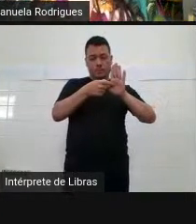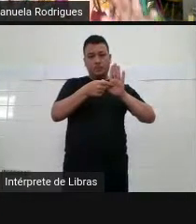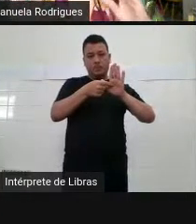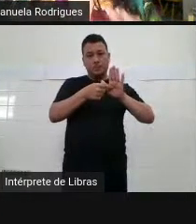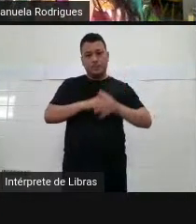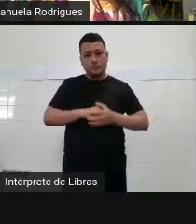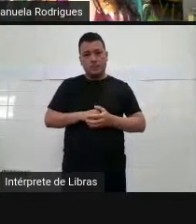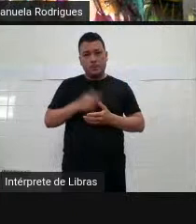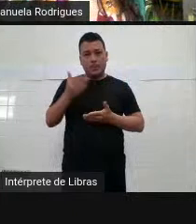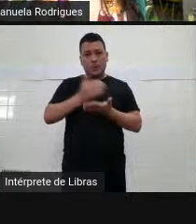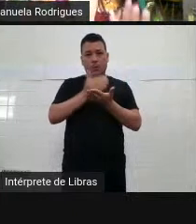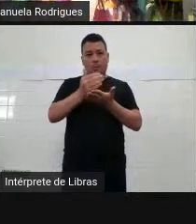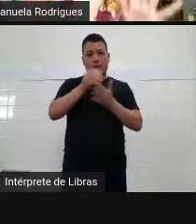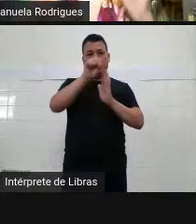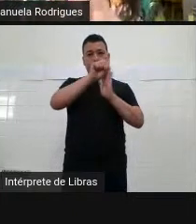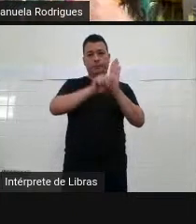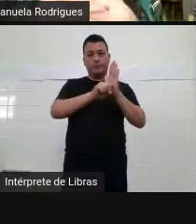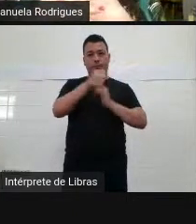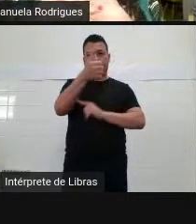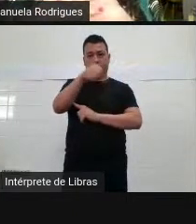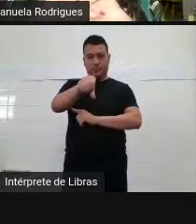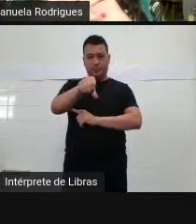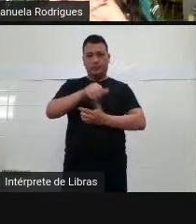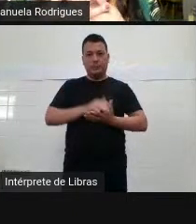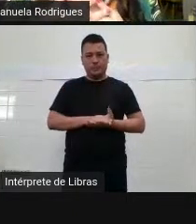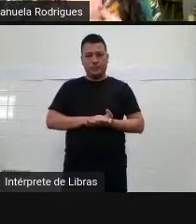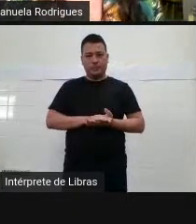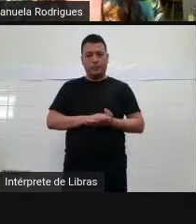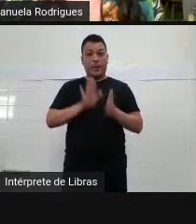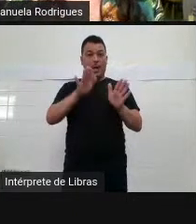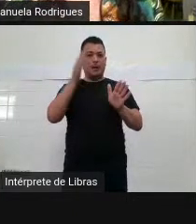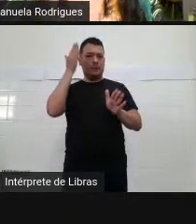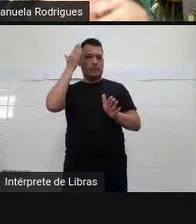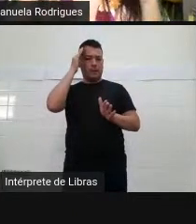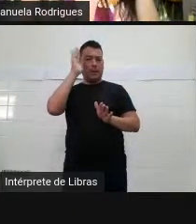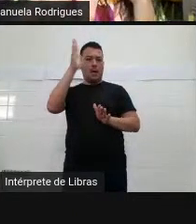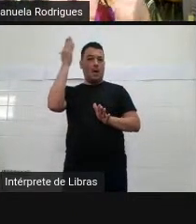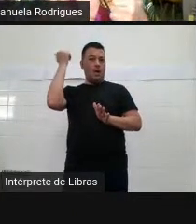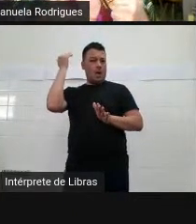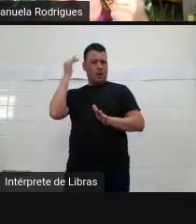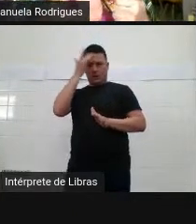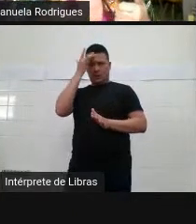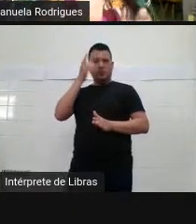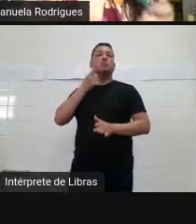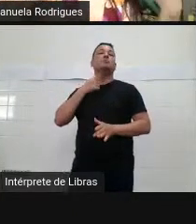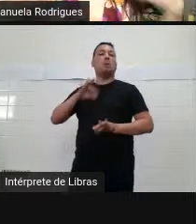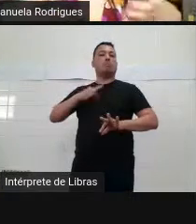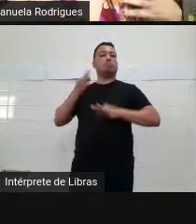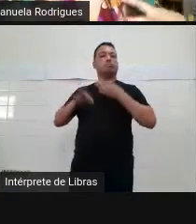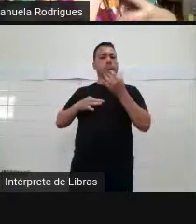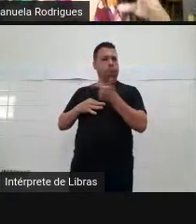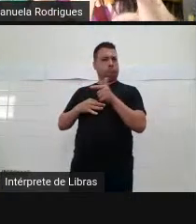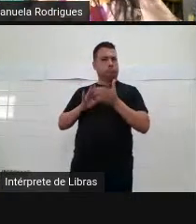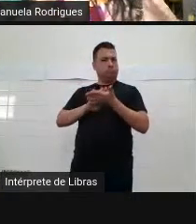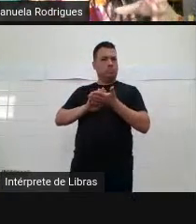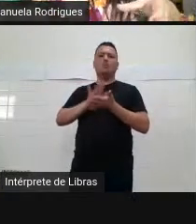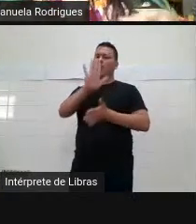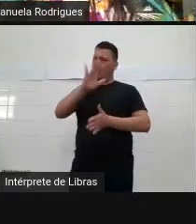do século XIX. Ah, então o pessoal não tinha desejo antes disso? Tinha. Só